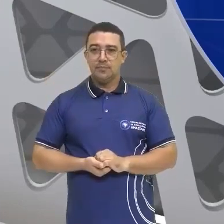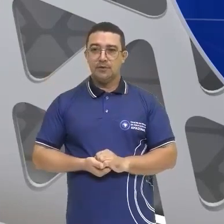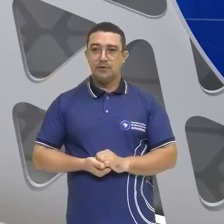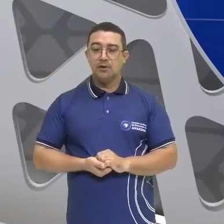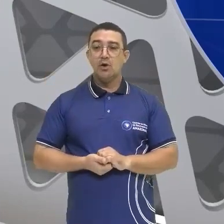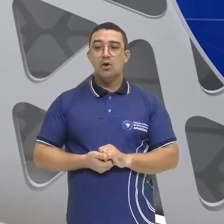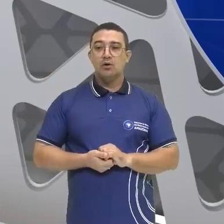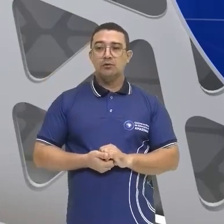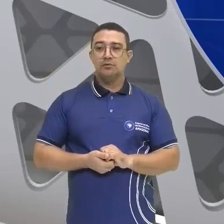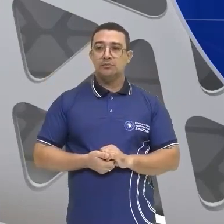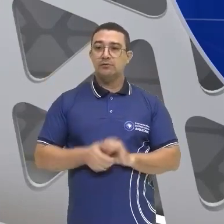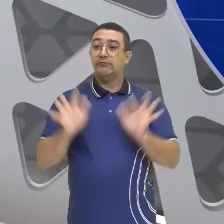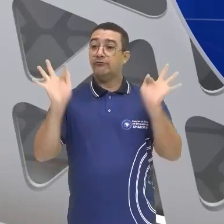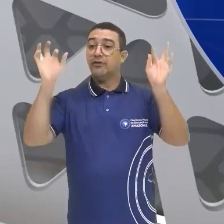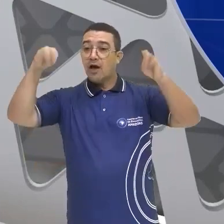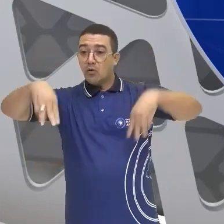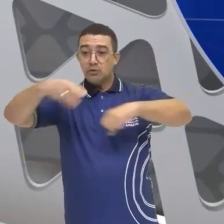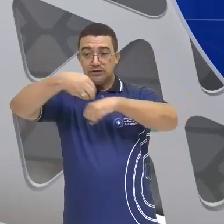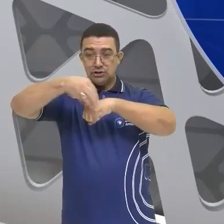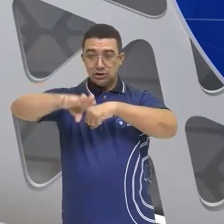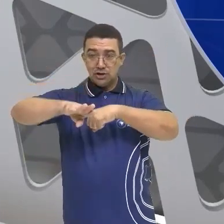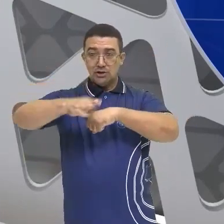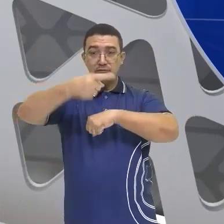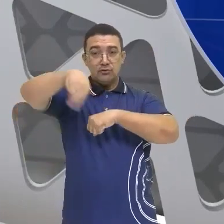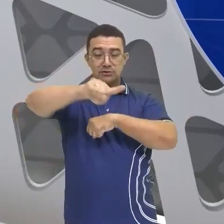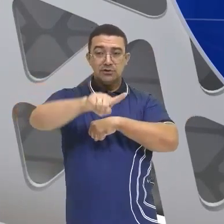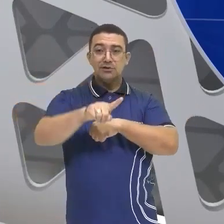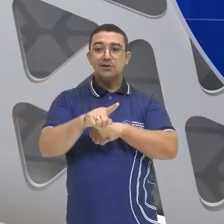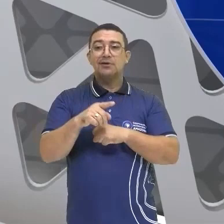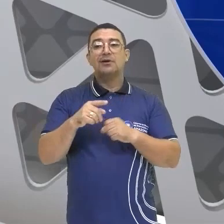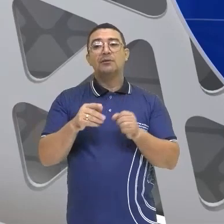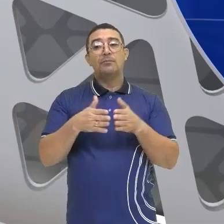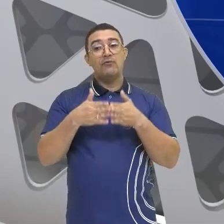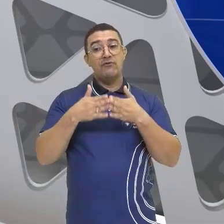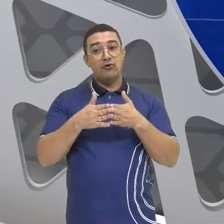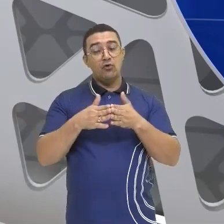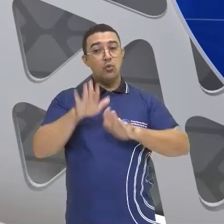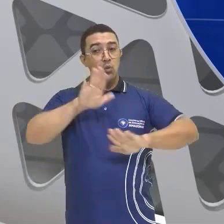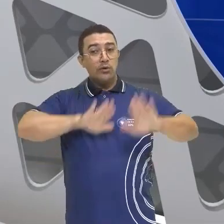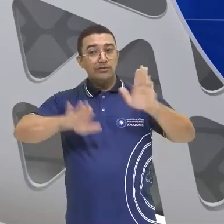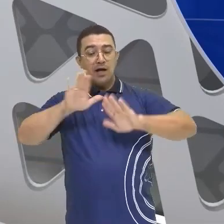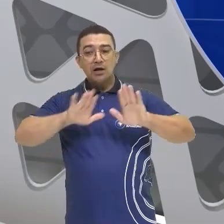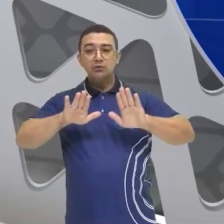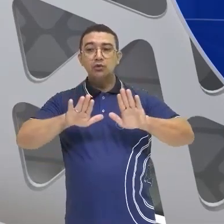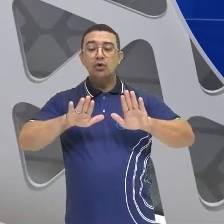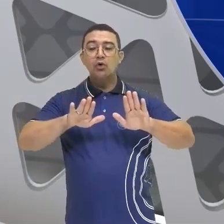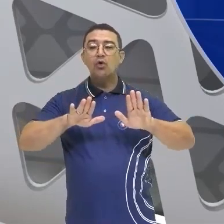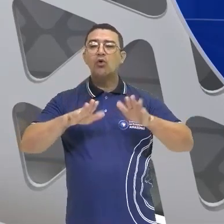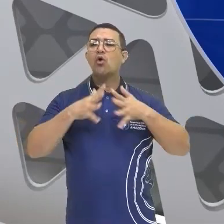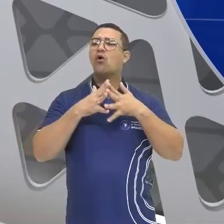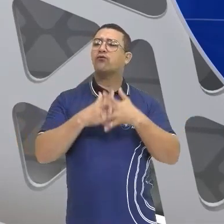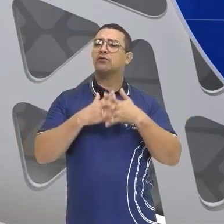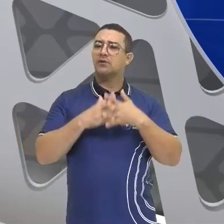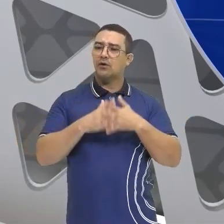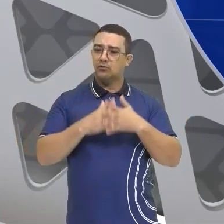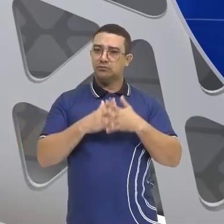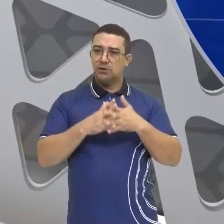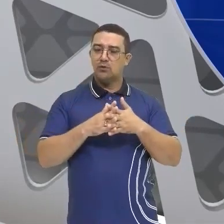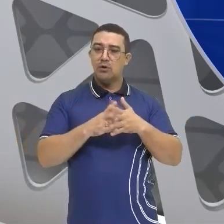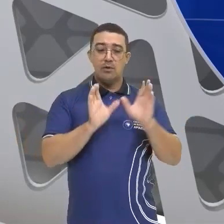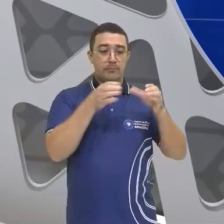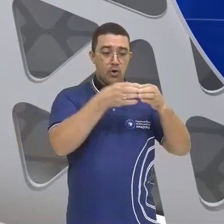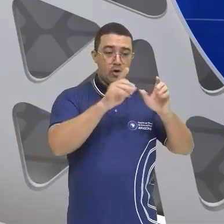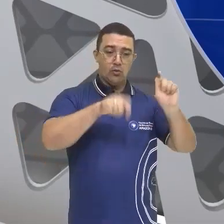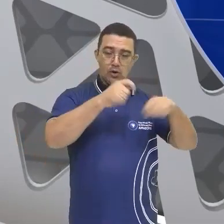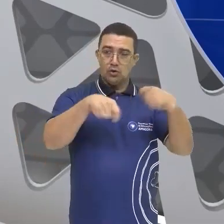importante, última dica para a aula de hoje, por favor, não confundam instituições com blocos econômicos. Por exemplo,